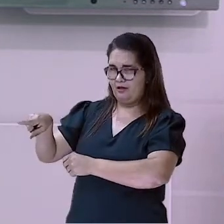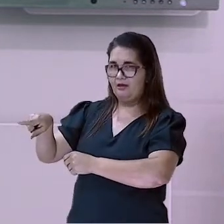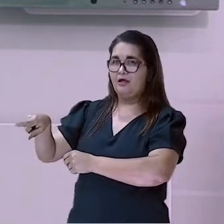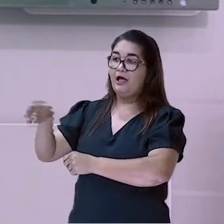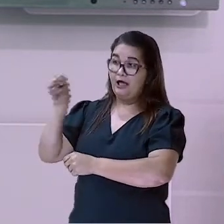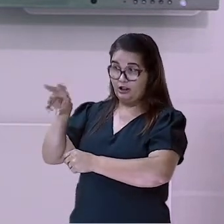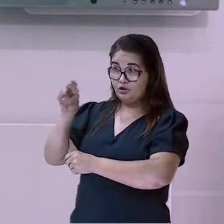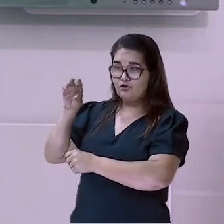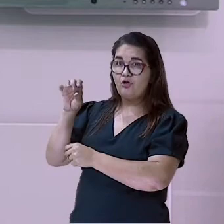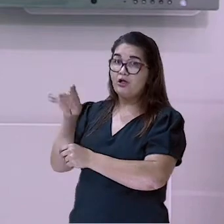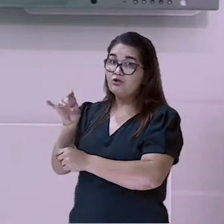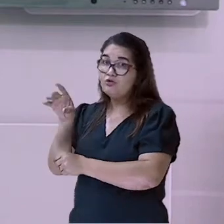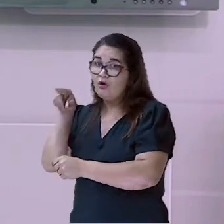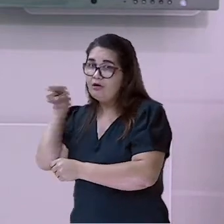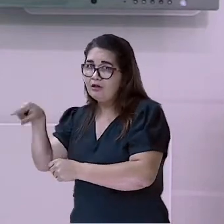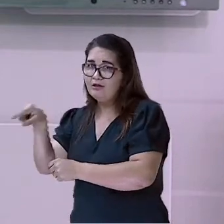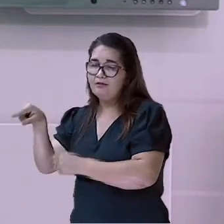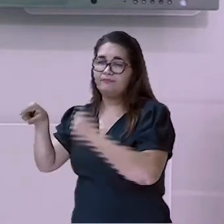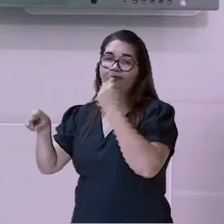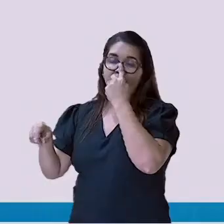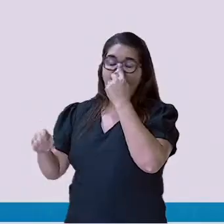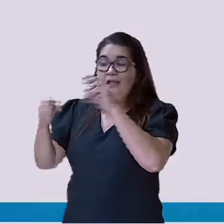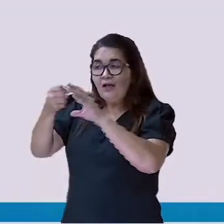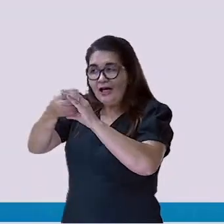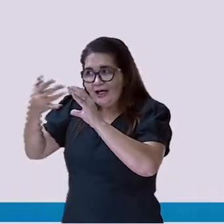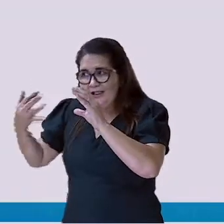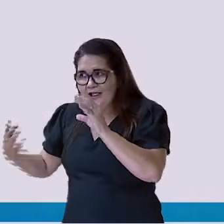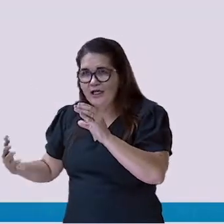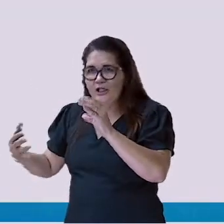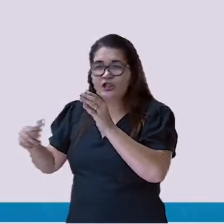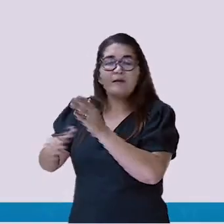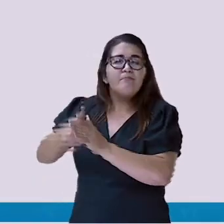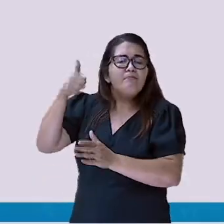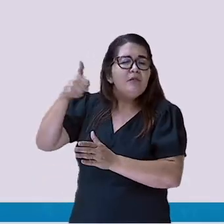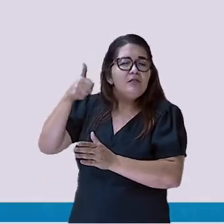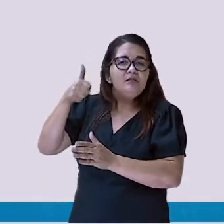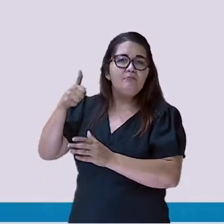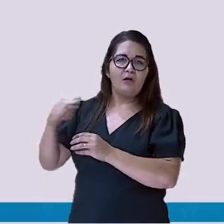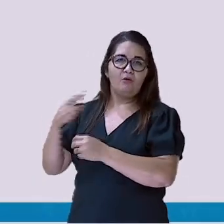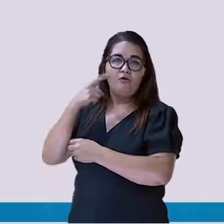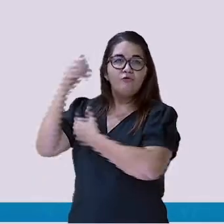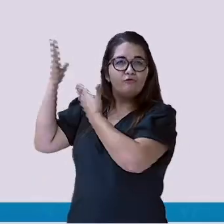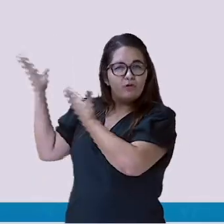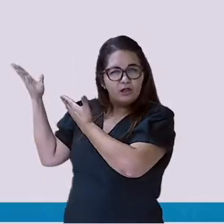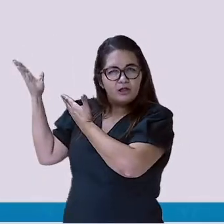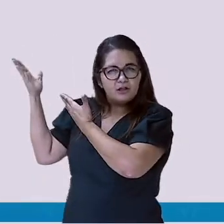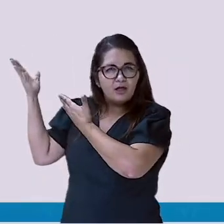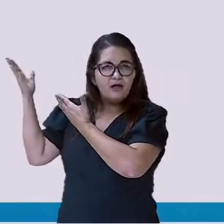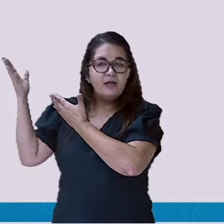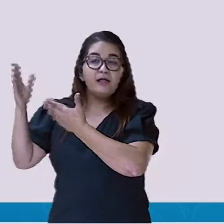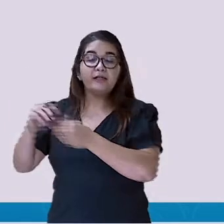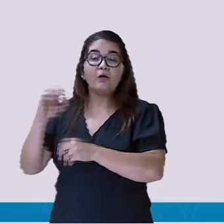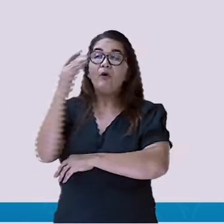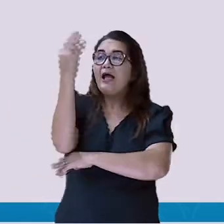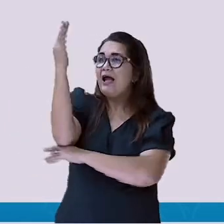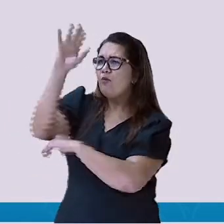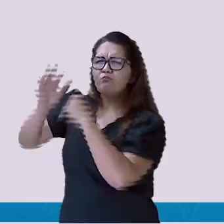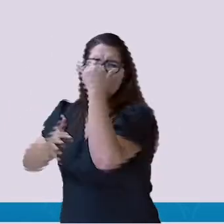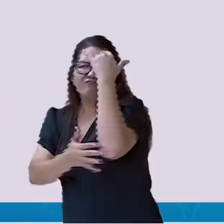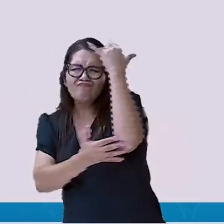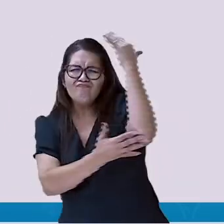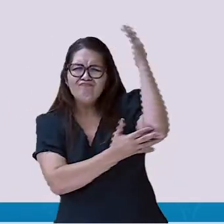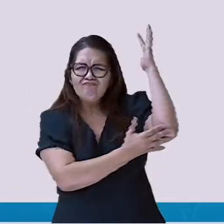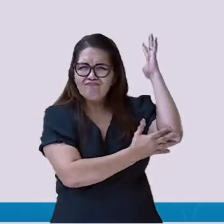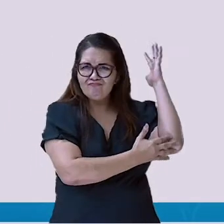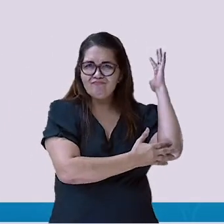aí, olha, qual que é a principal característica dela? Ela tem um clima tropical úmido, então chove, é uma mata que tem muita